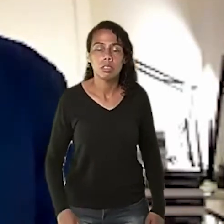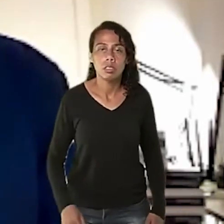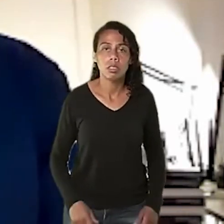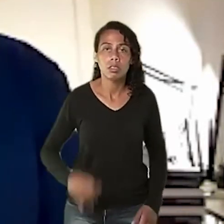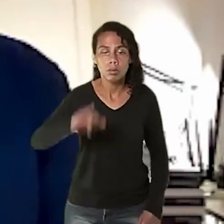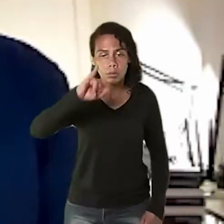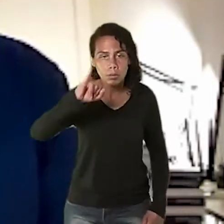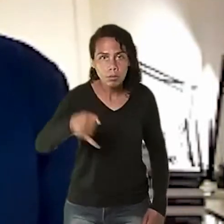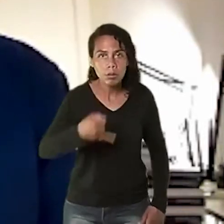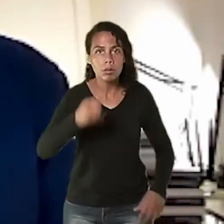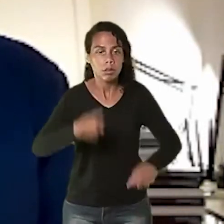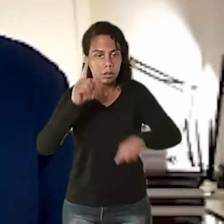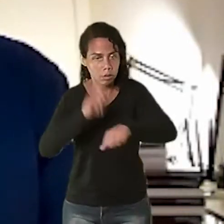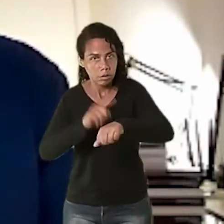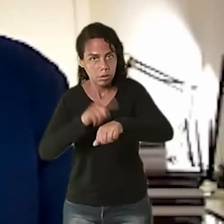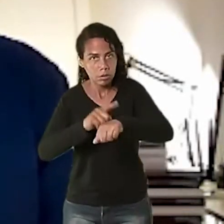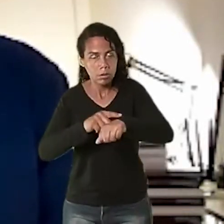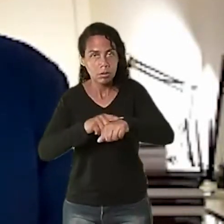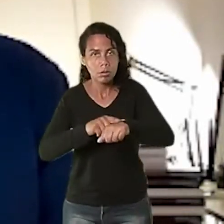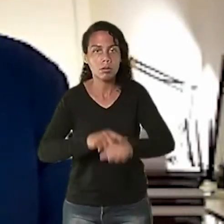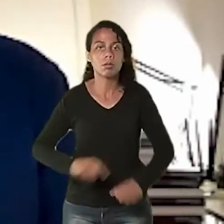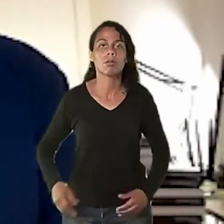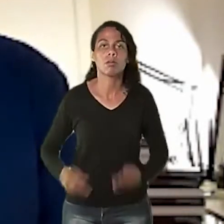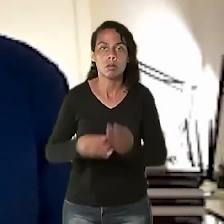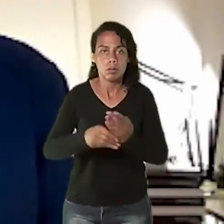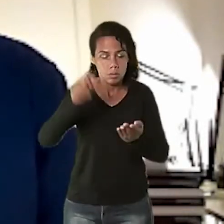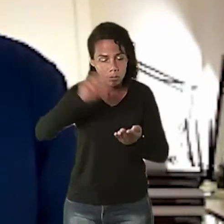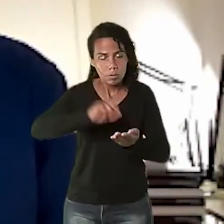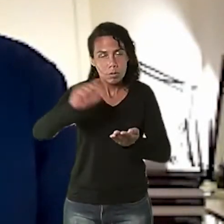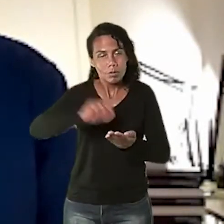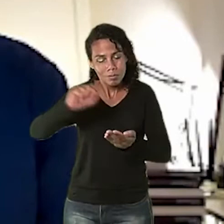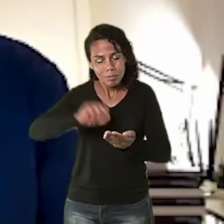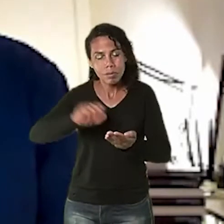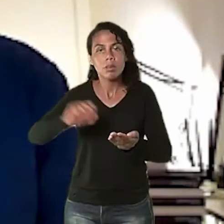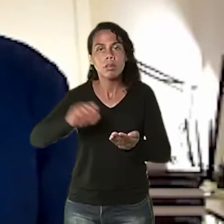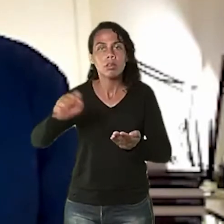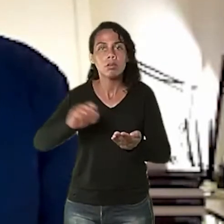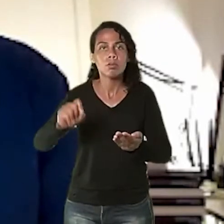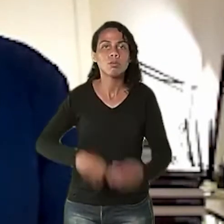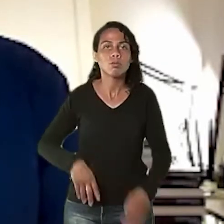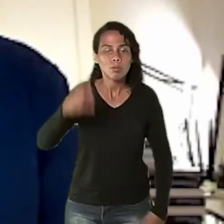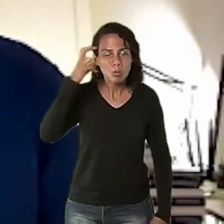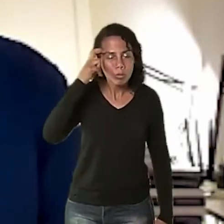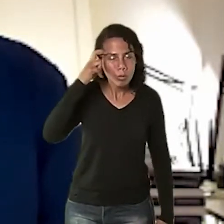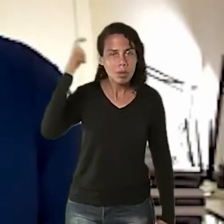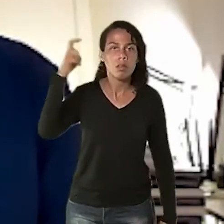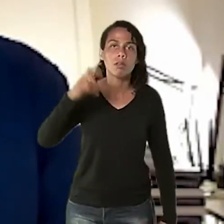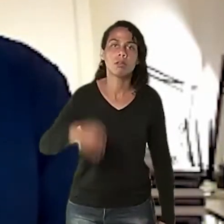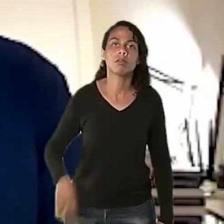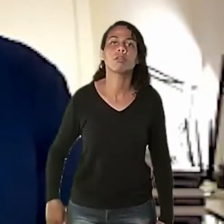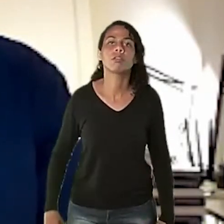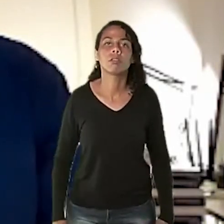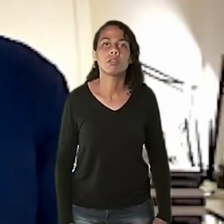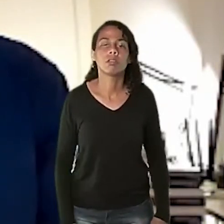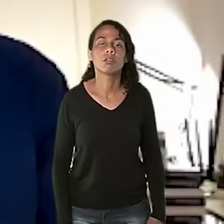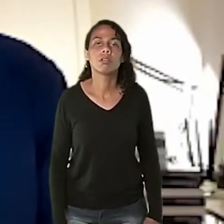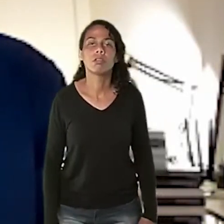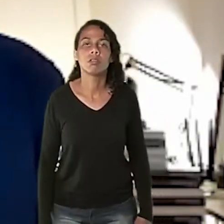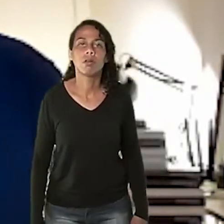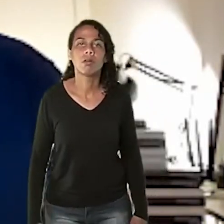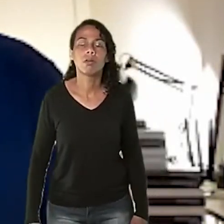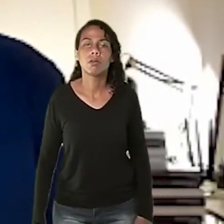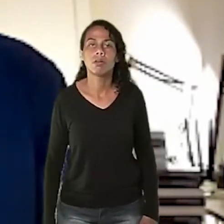tremenda. Né? Só que ser um escritor no Brasil, depois de certo momento, principalmente depois da ditadura militar, 64,